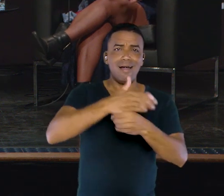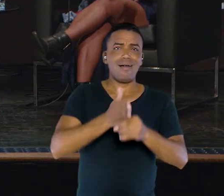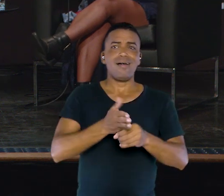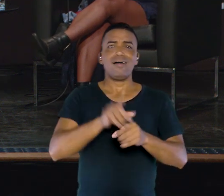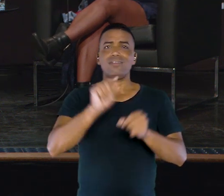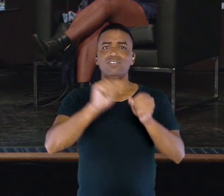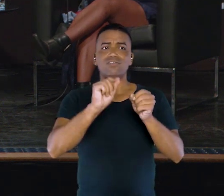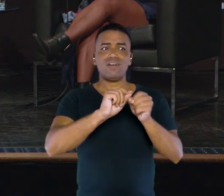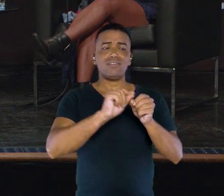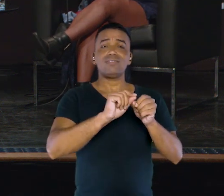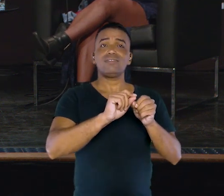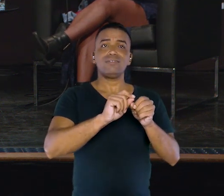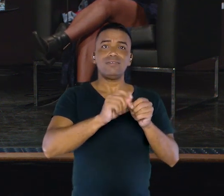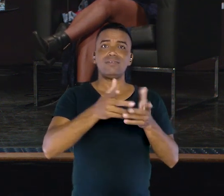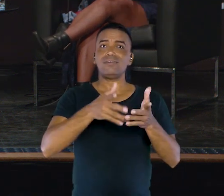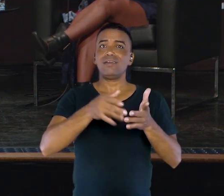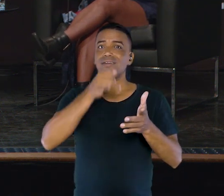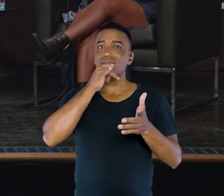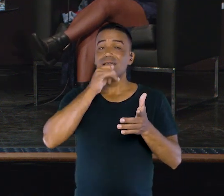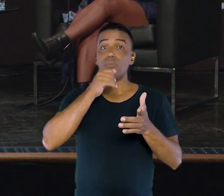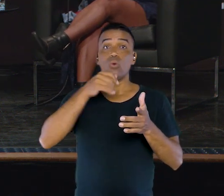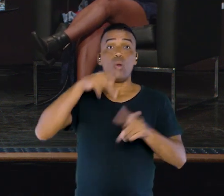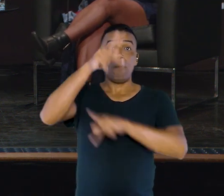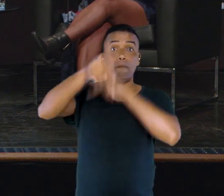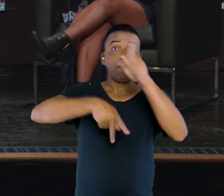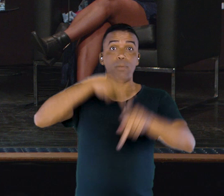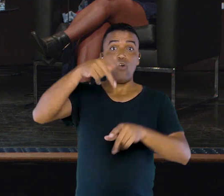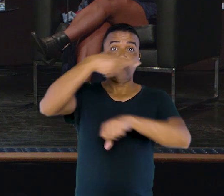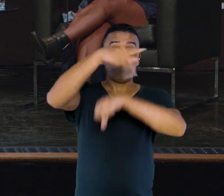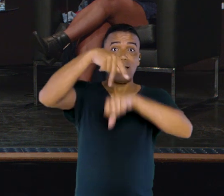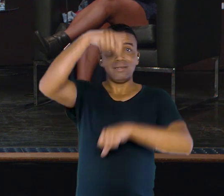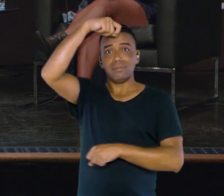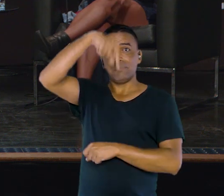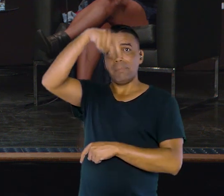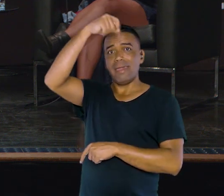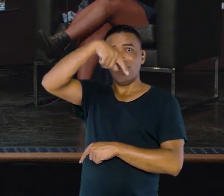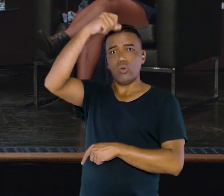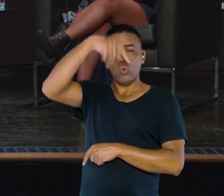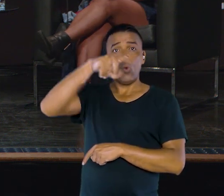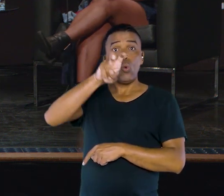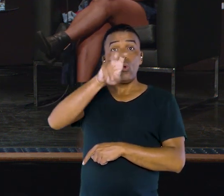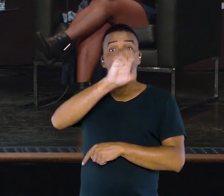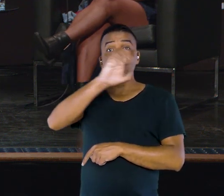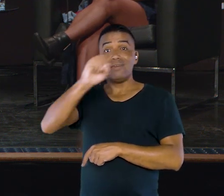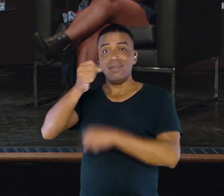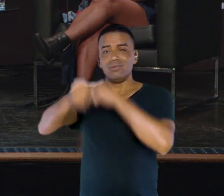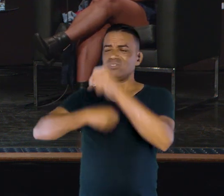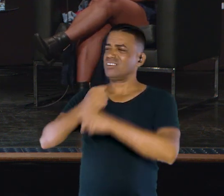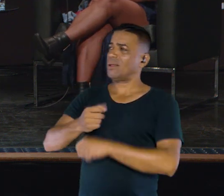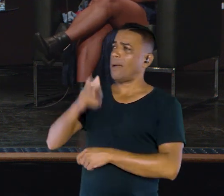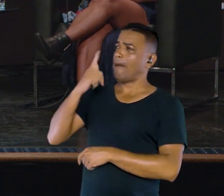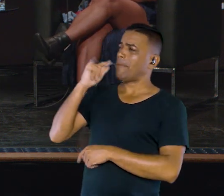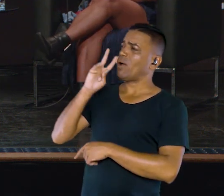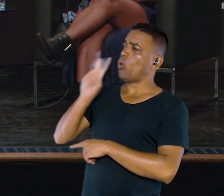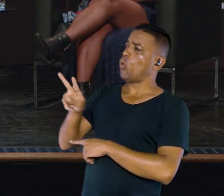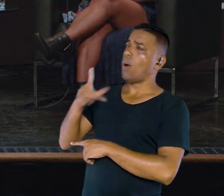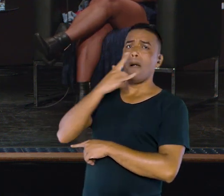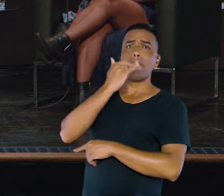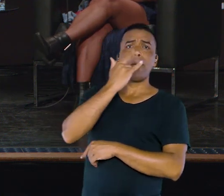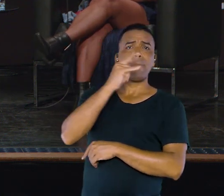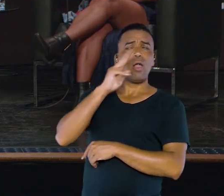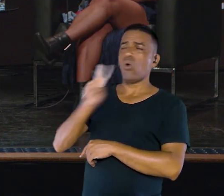esse trânsito do Peru, com os povos do Peru, há mais de 500 anos. Tal. Aí meu pai olhou para